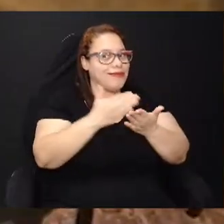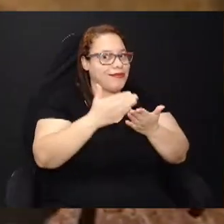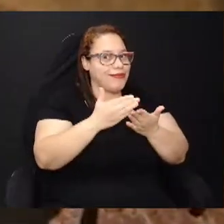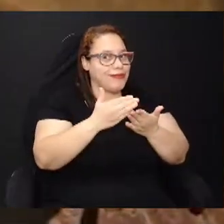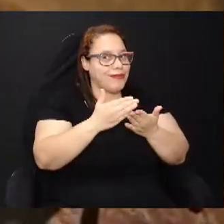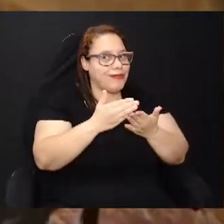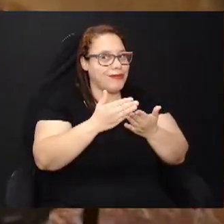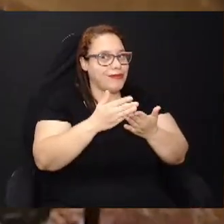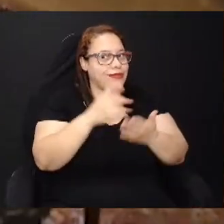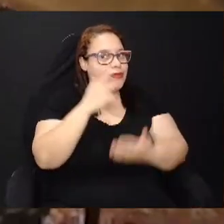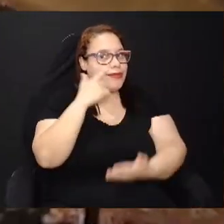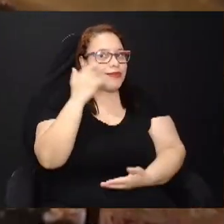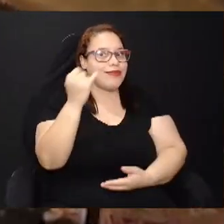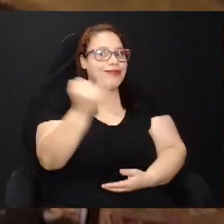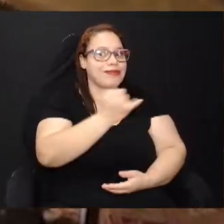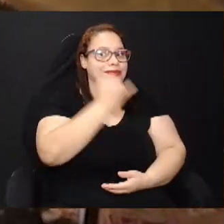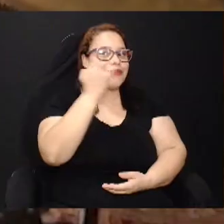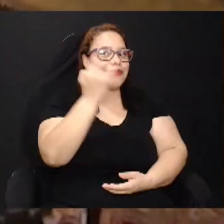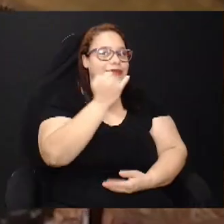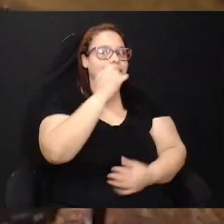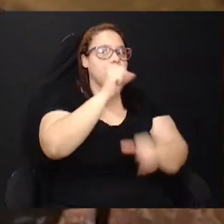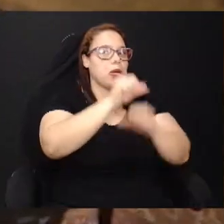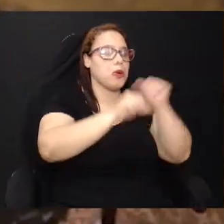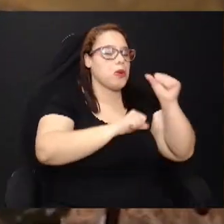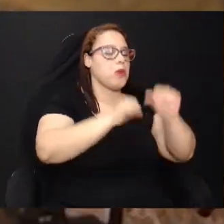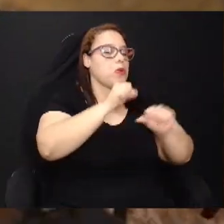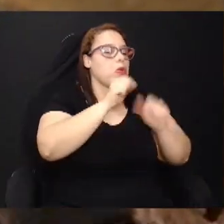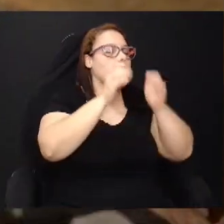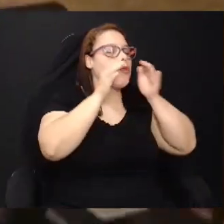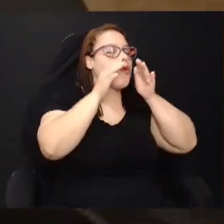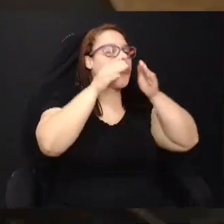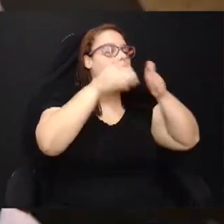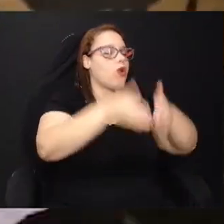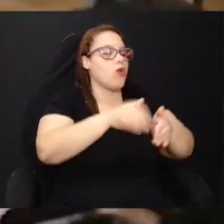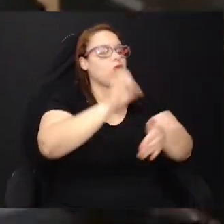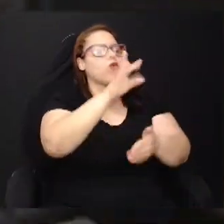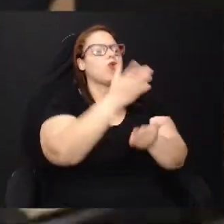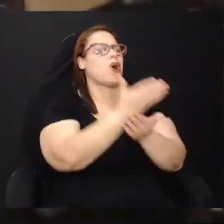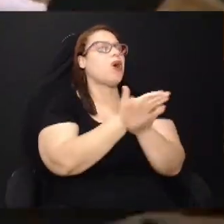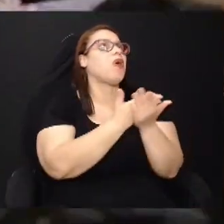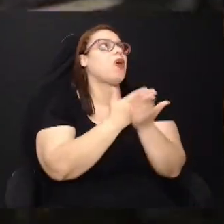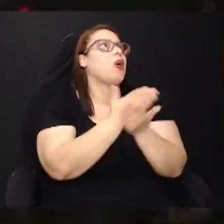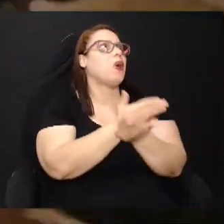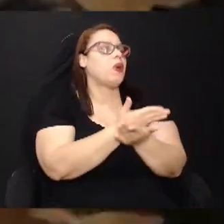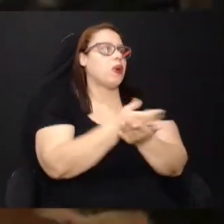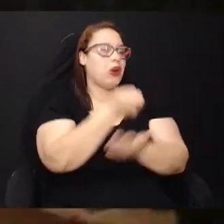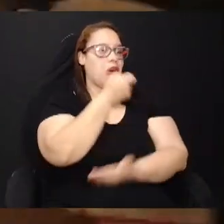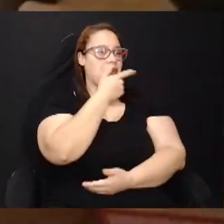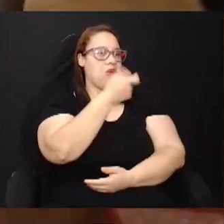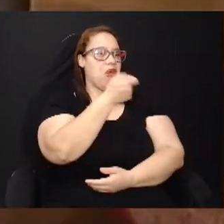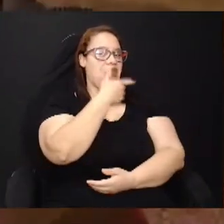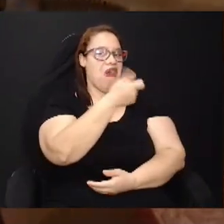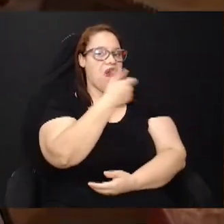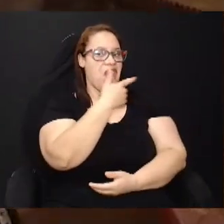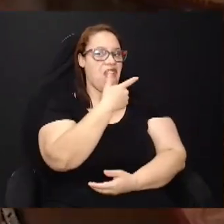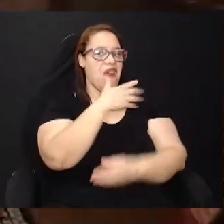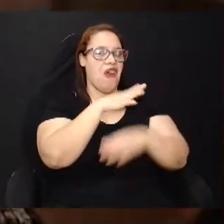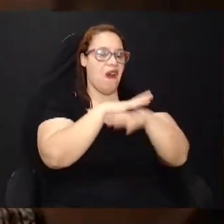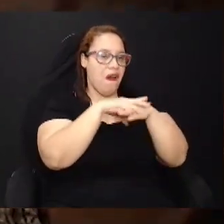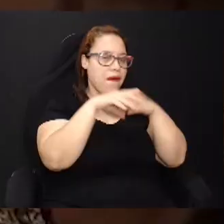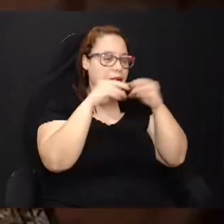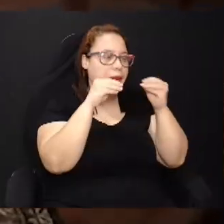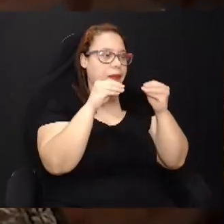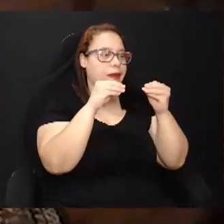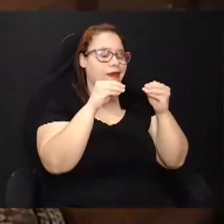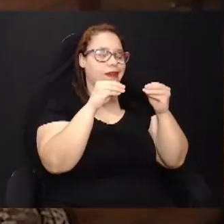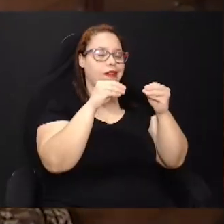importância de mudar um pouco o foco do só o tratamento com a medicação, os curativos. Os pacientes saíam